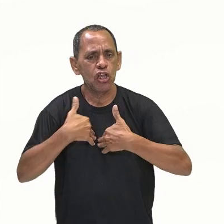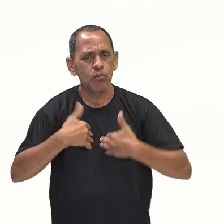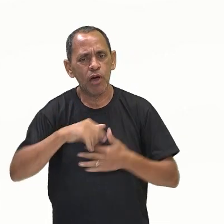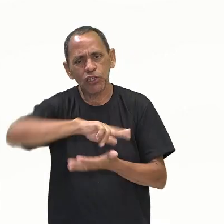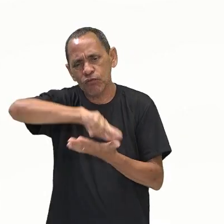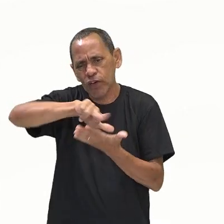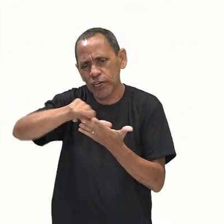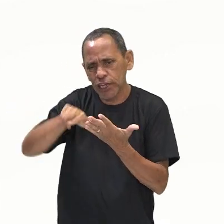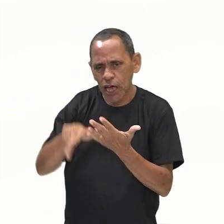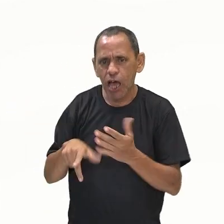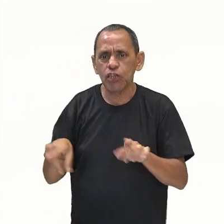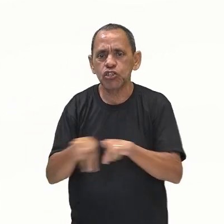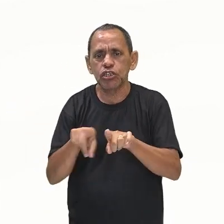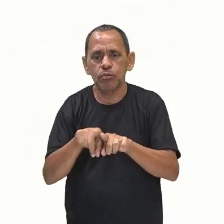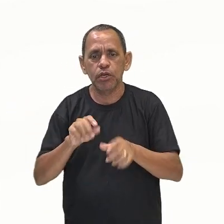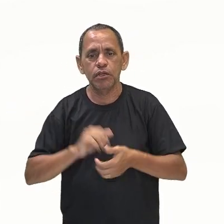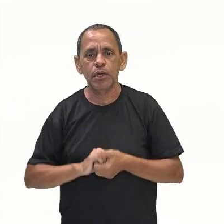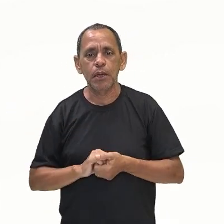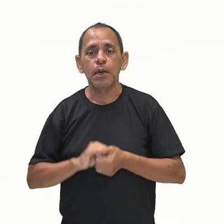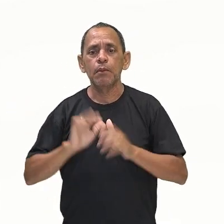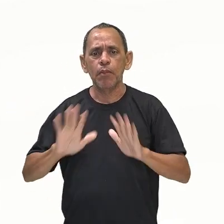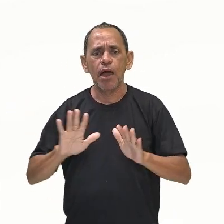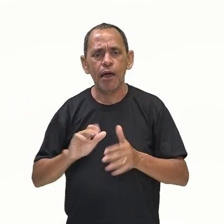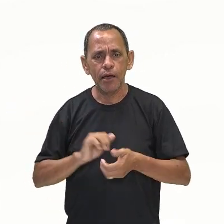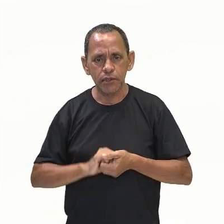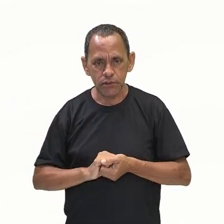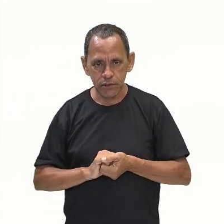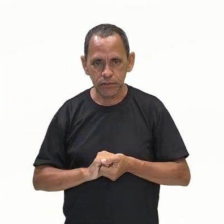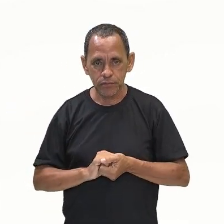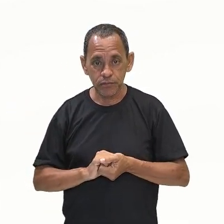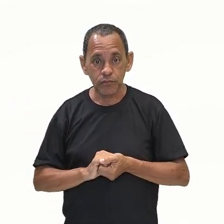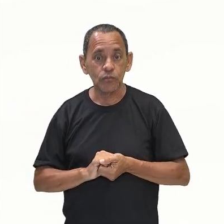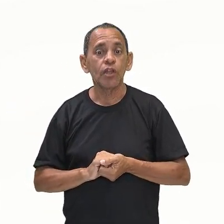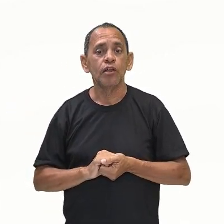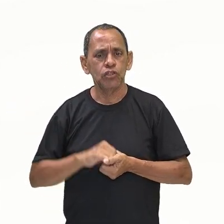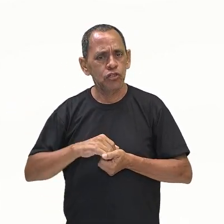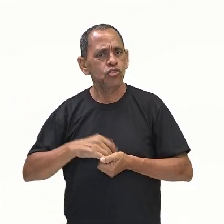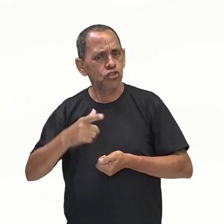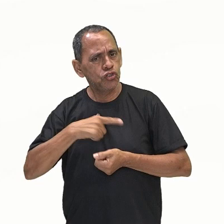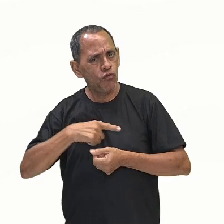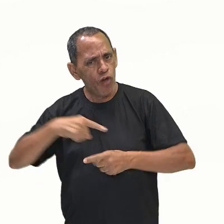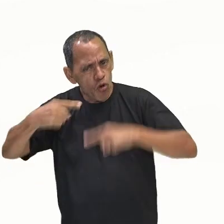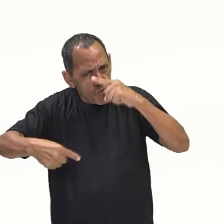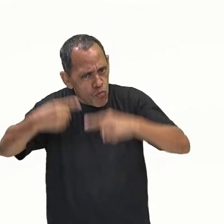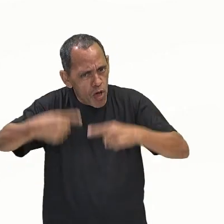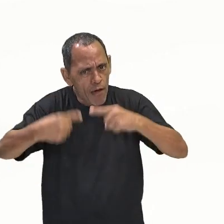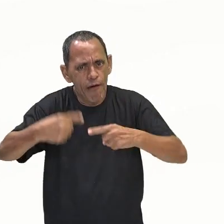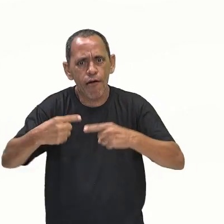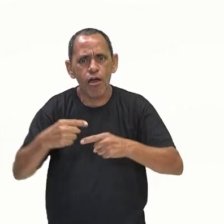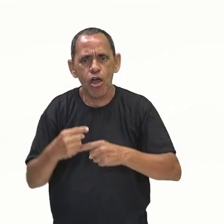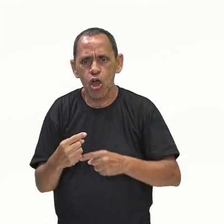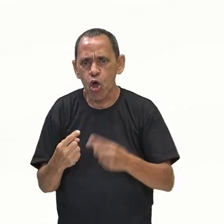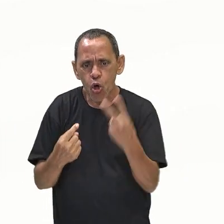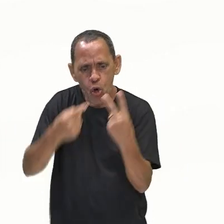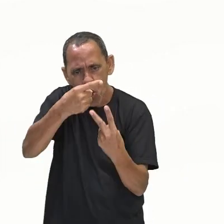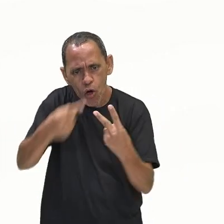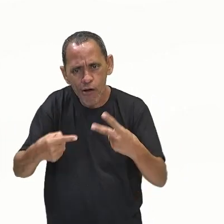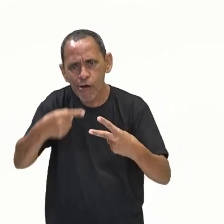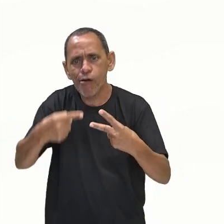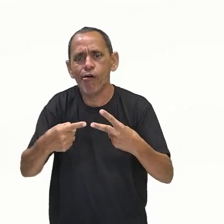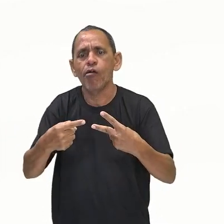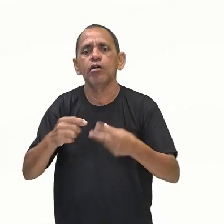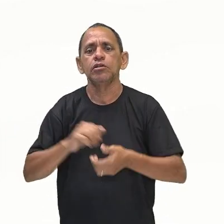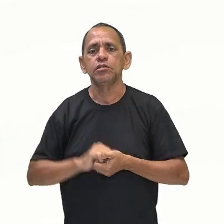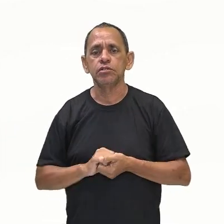esses dois, eles acabaram tendo diversos desentendimentos conforme eles iam, então, avançando